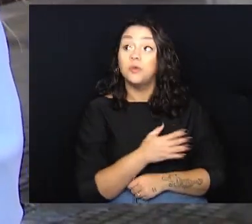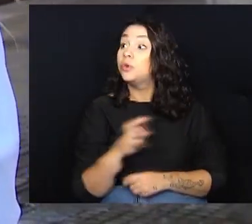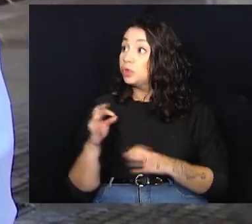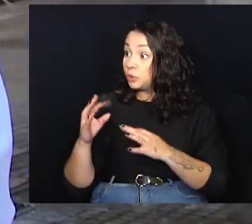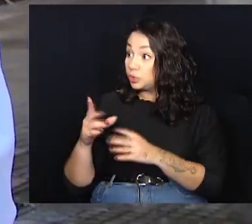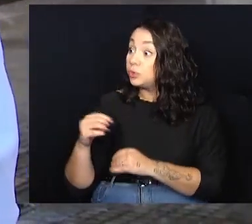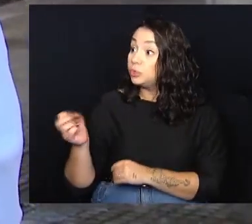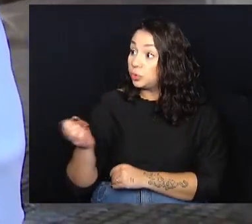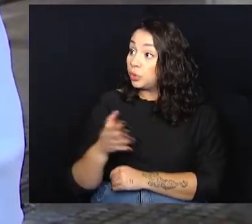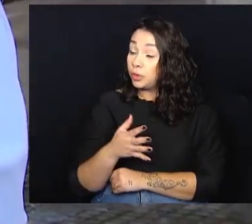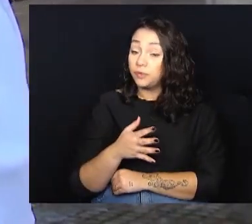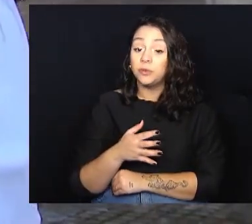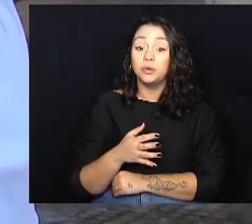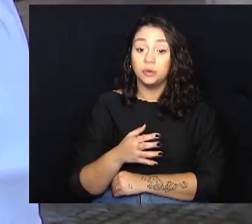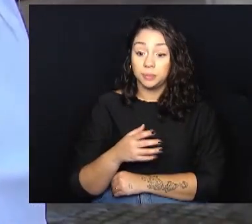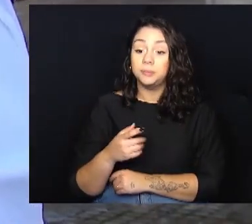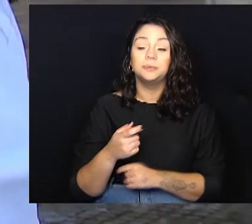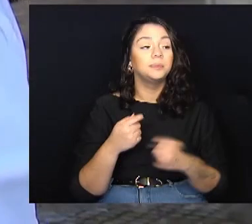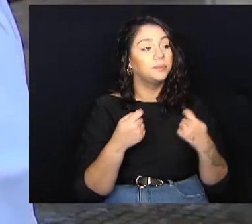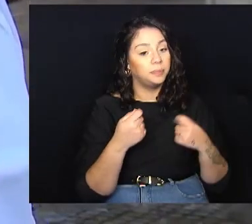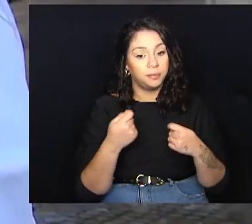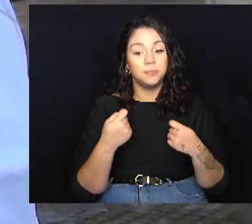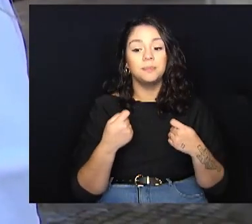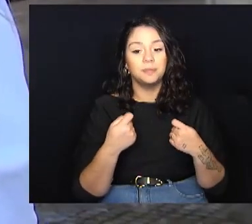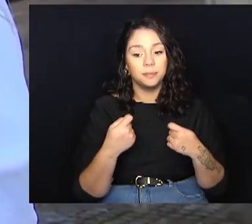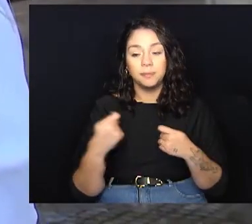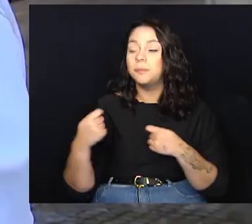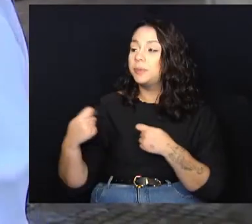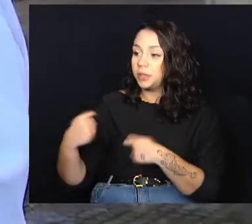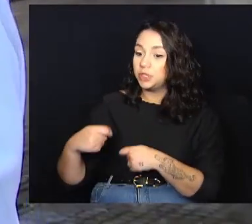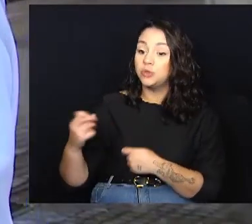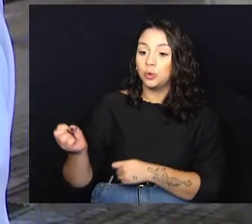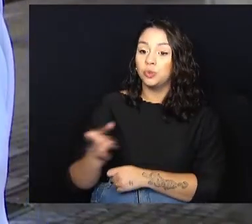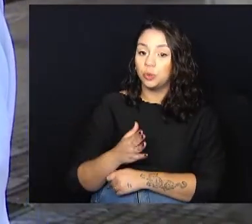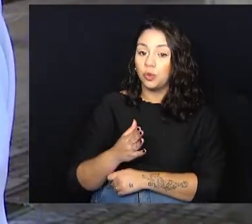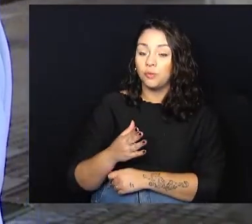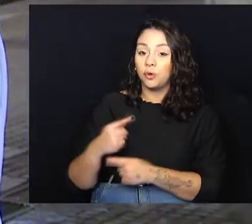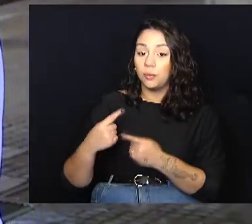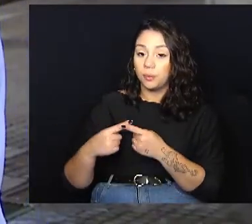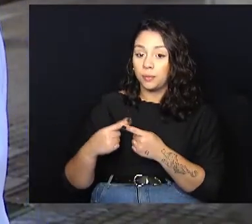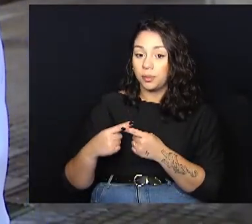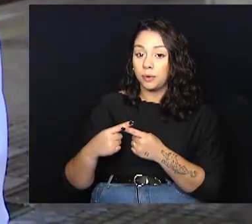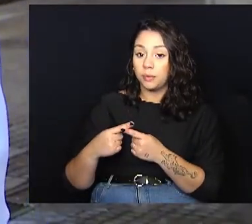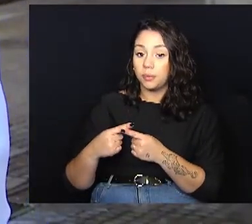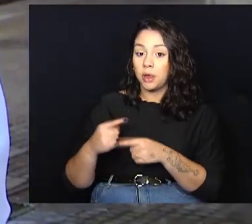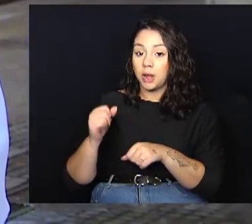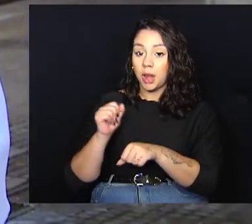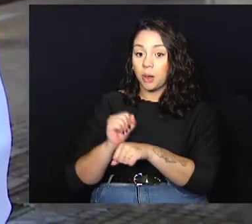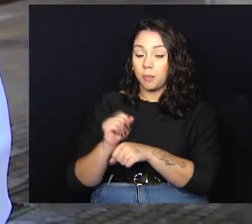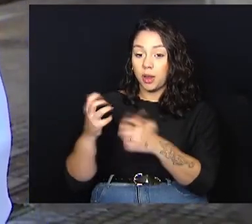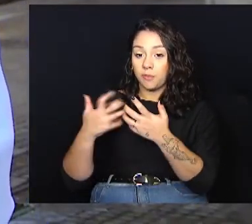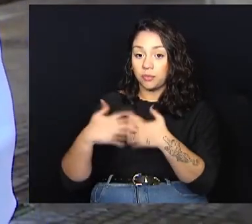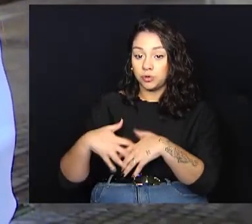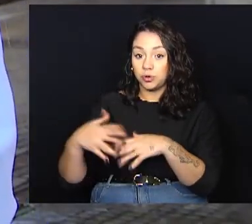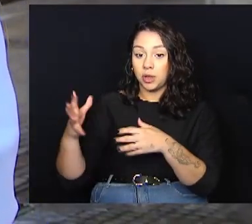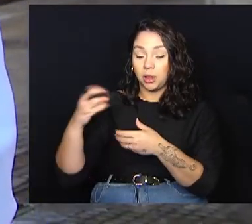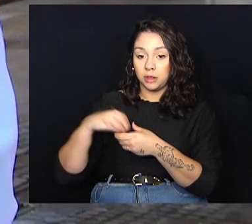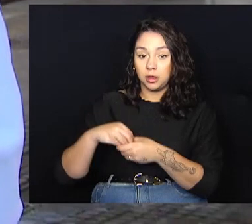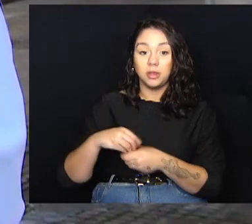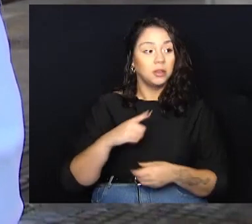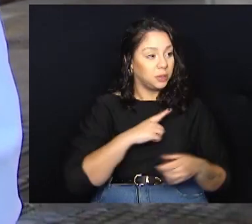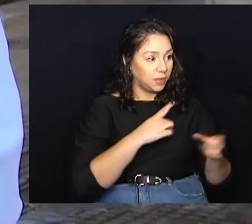novo nós temos que fazer uma câmera figurinha justamente para não paralisar o funcionamento aqui dentro